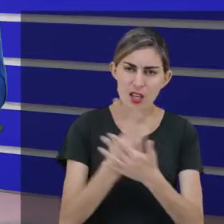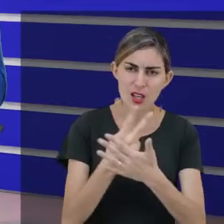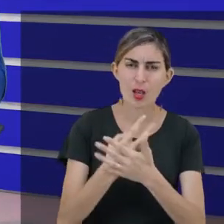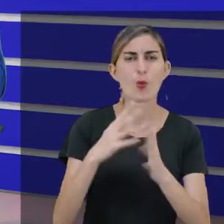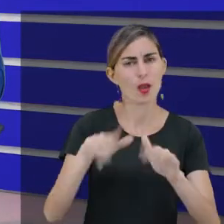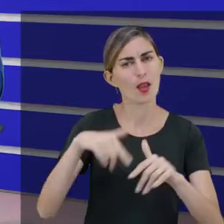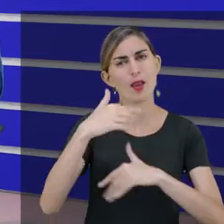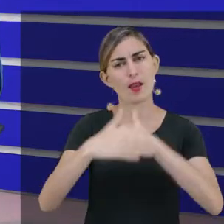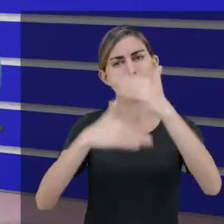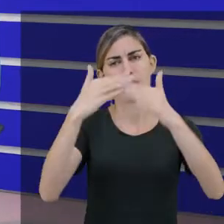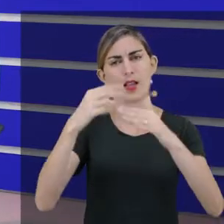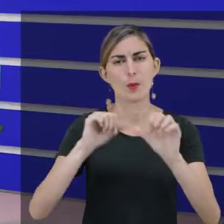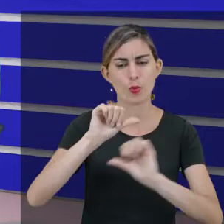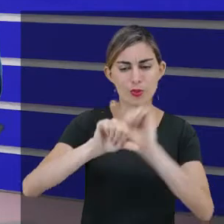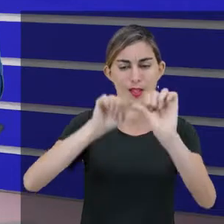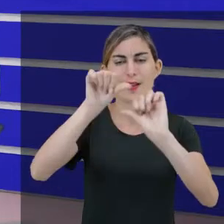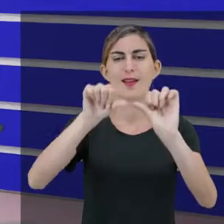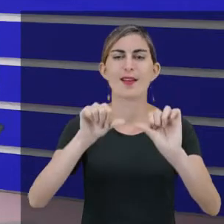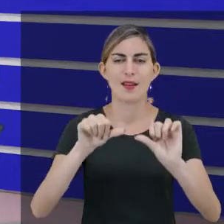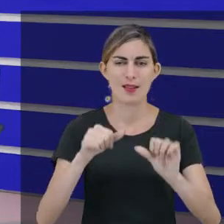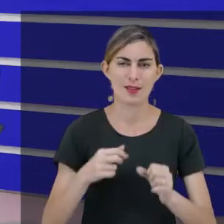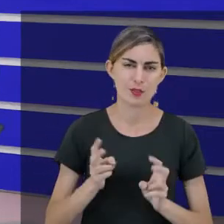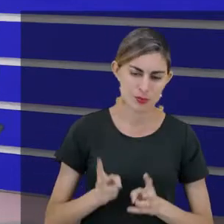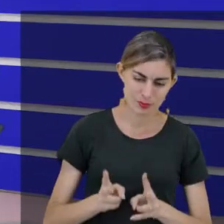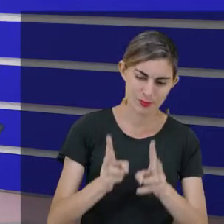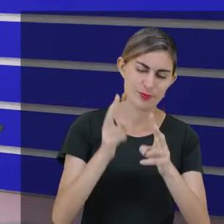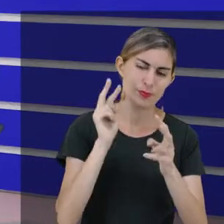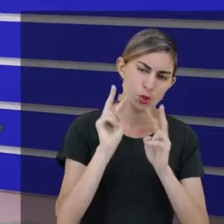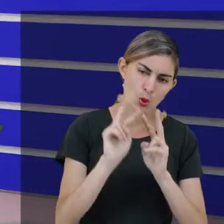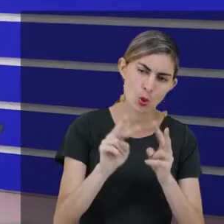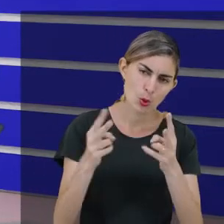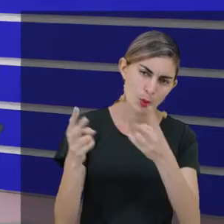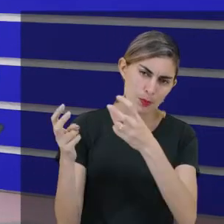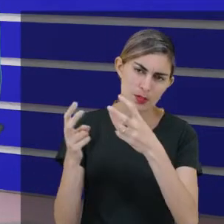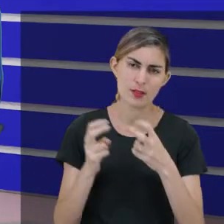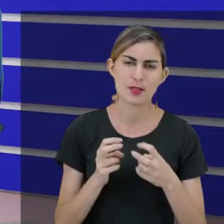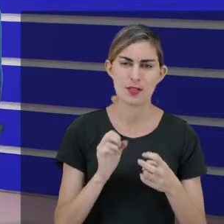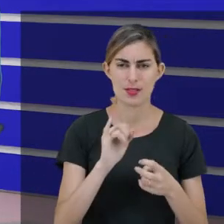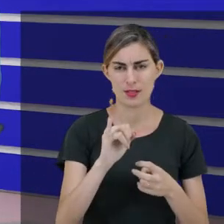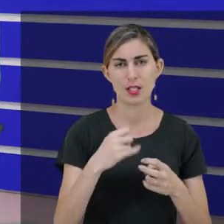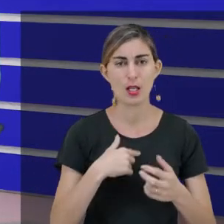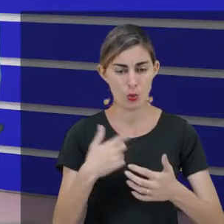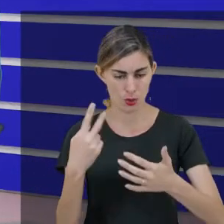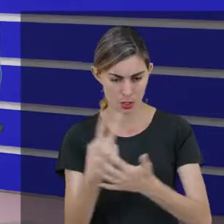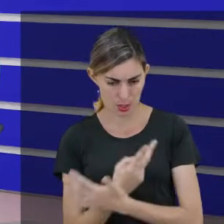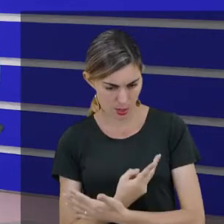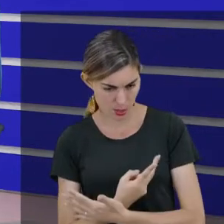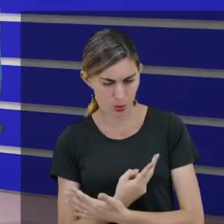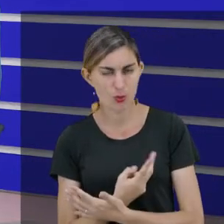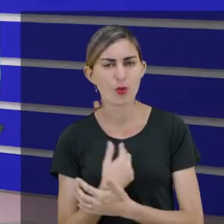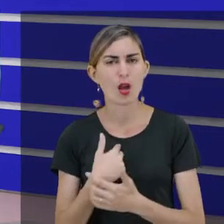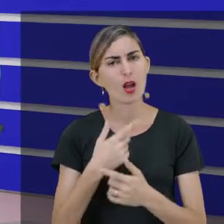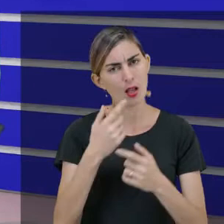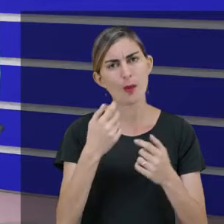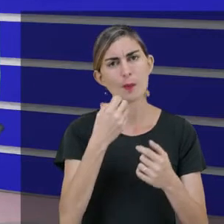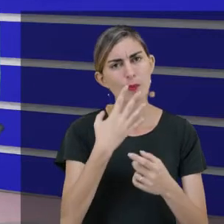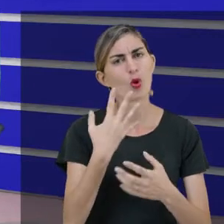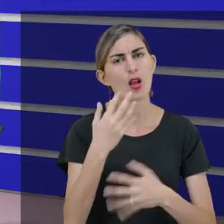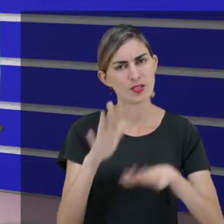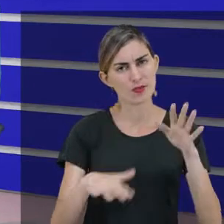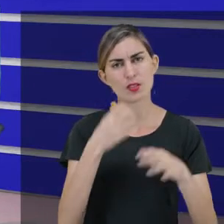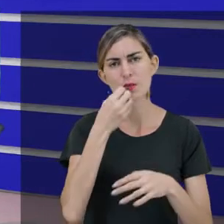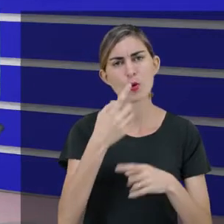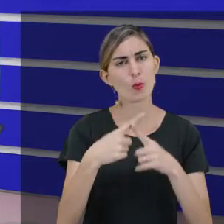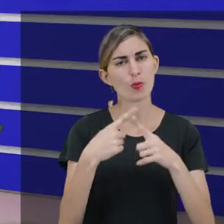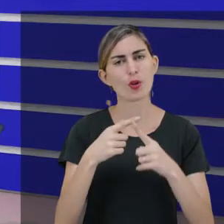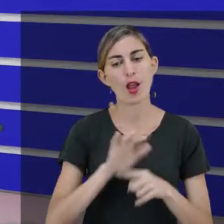princípio da melhoria contínua, né, que você vai começar a observar, ele só nasce se eu tiver erro. Você estudante que está do outro lado, você nunca